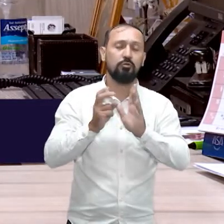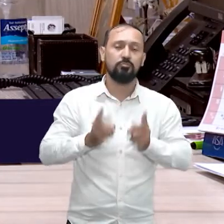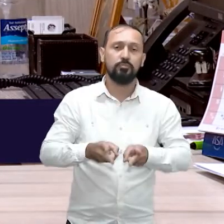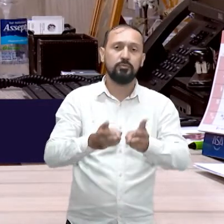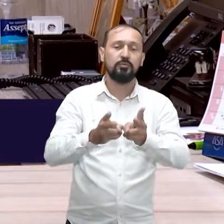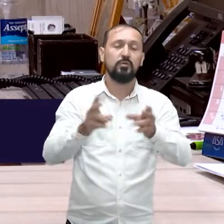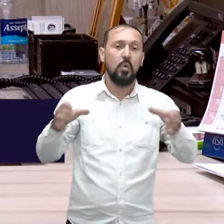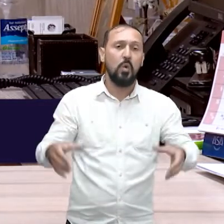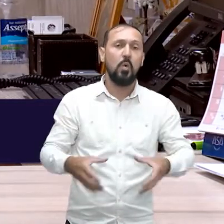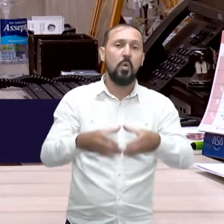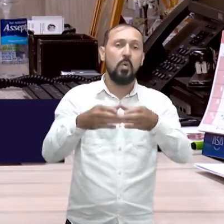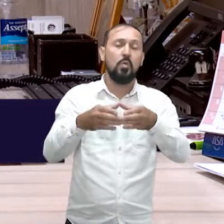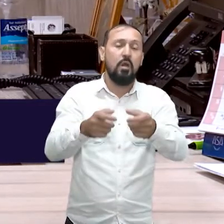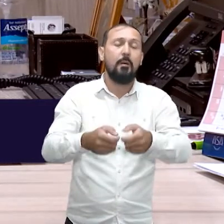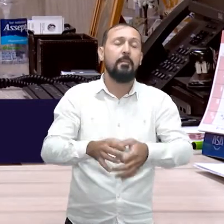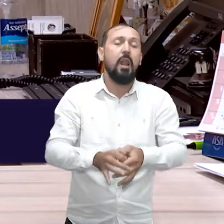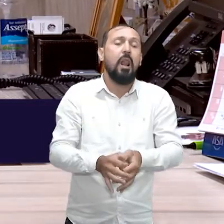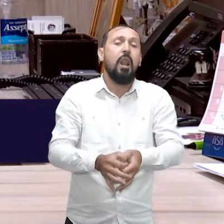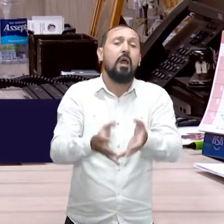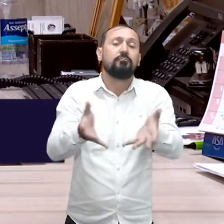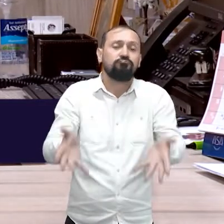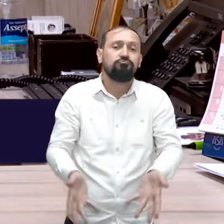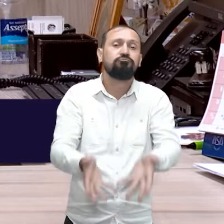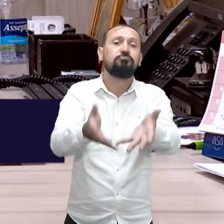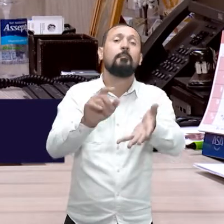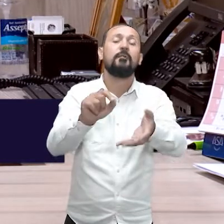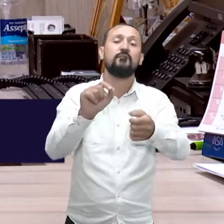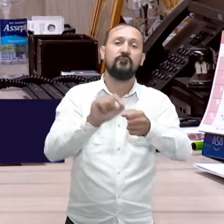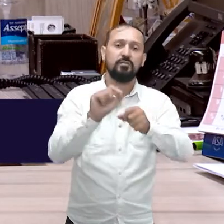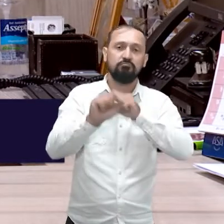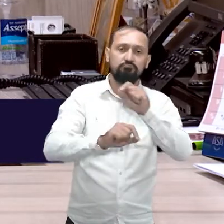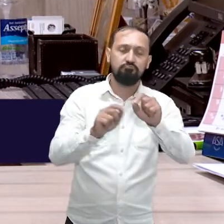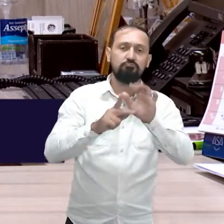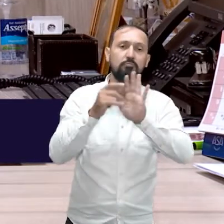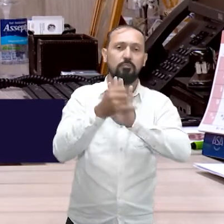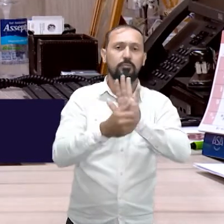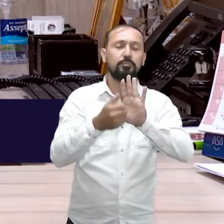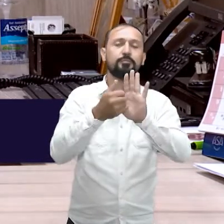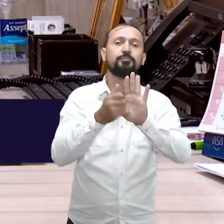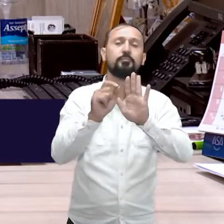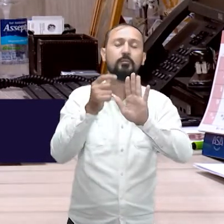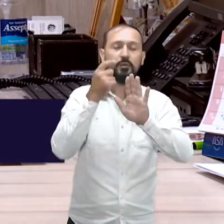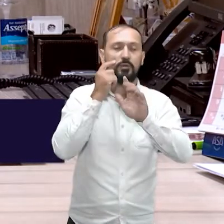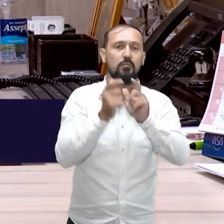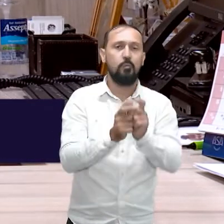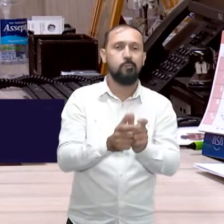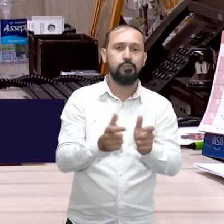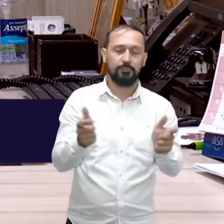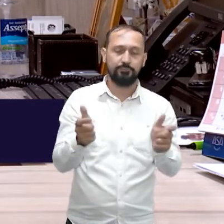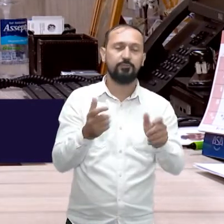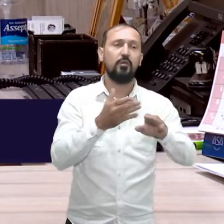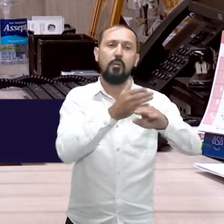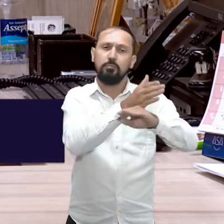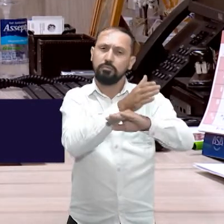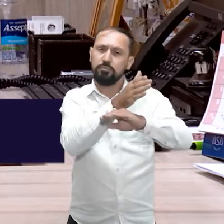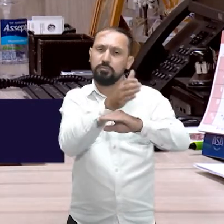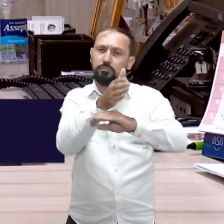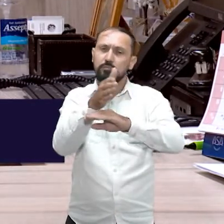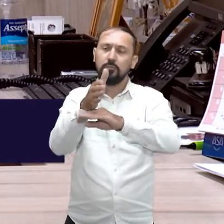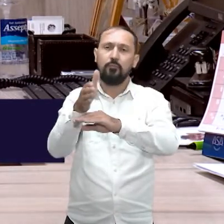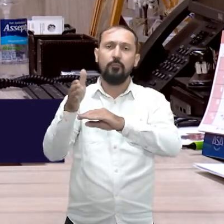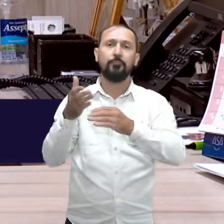além de manter o projeto, colocou toda a equipe à disposição para poder fazer com que o projeto